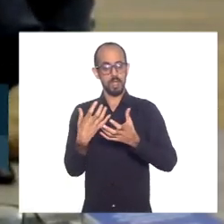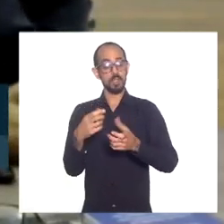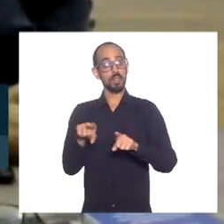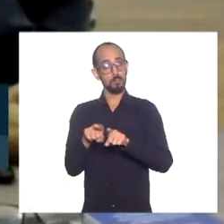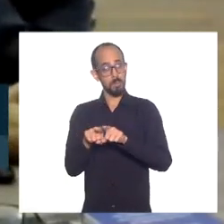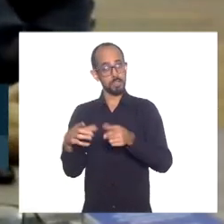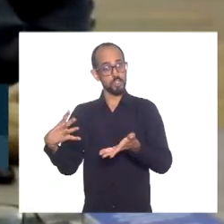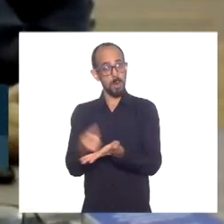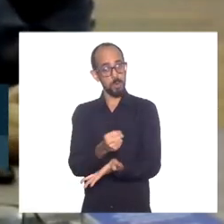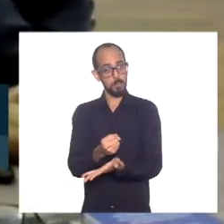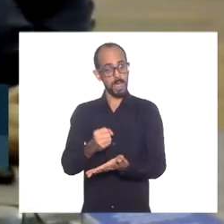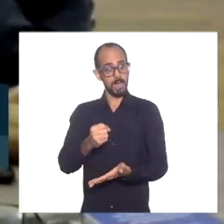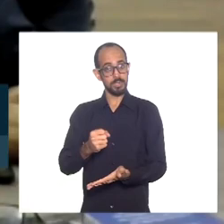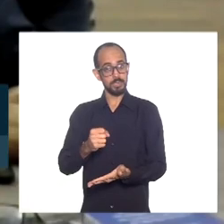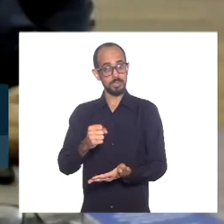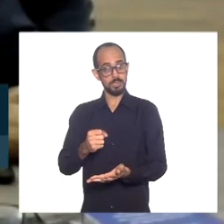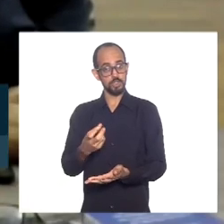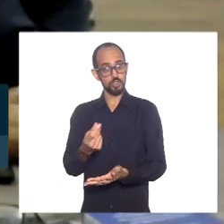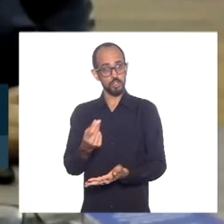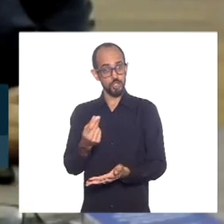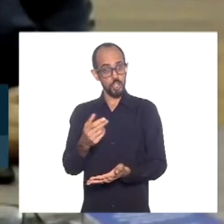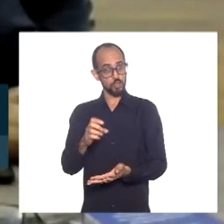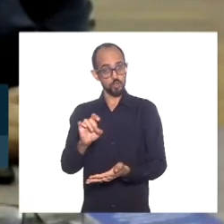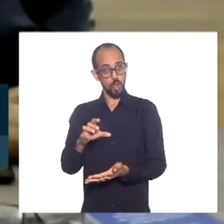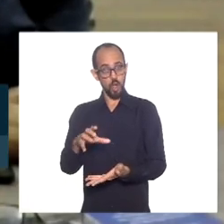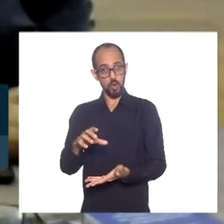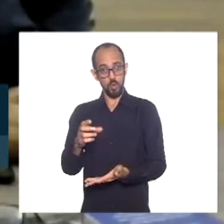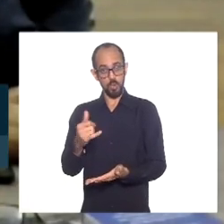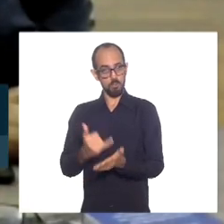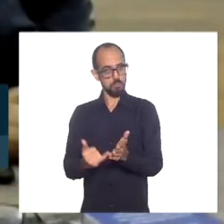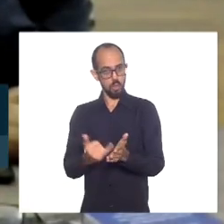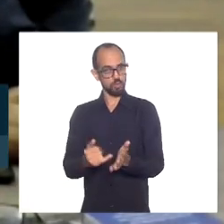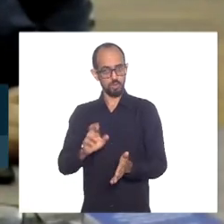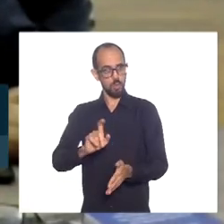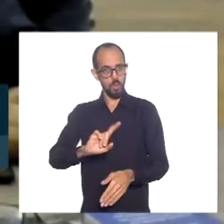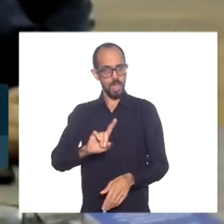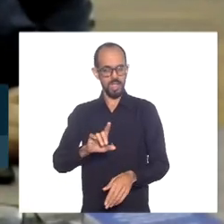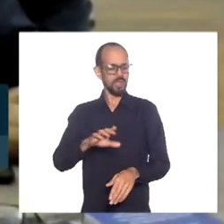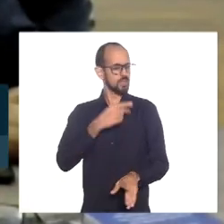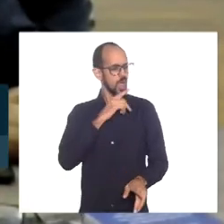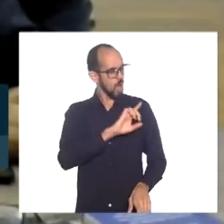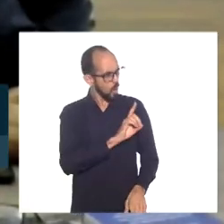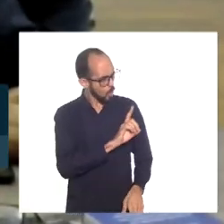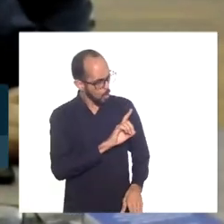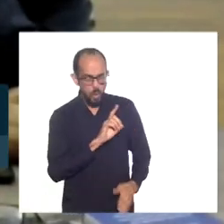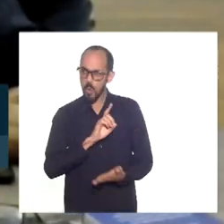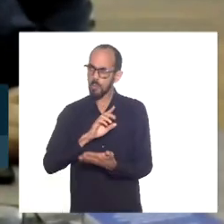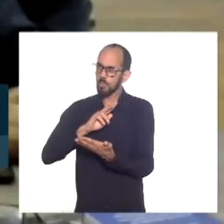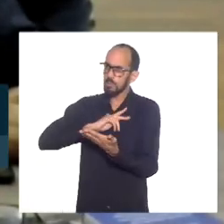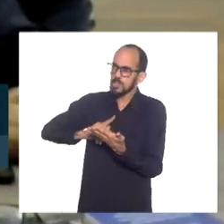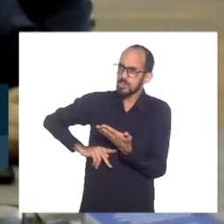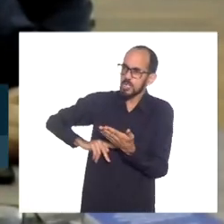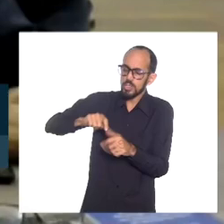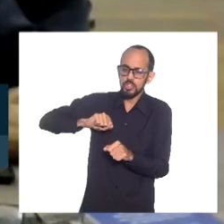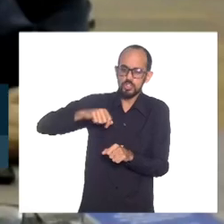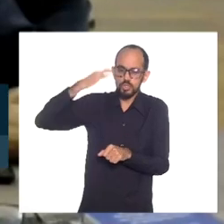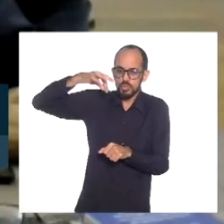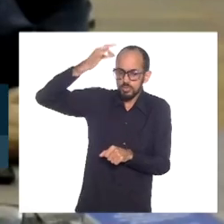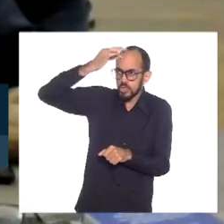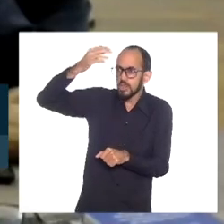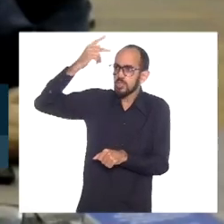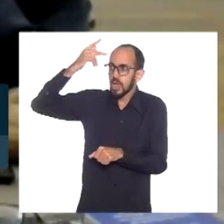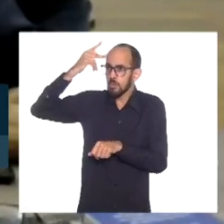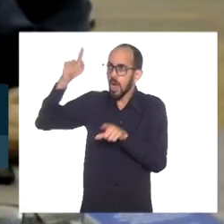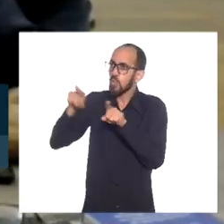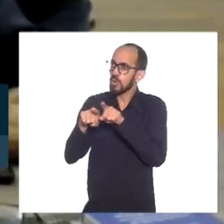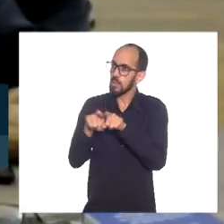também dessa riqueza, não só na arrecadação dos impostos. E ele dizia, não, presidente, o pré-sal é do Espírito Santo, de São Paulo,